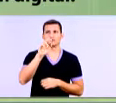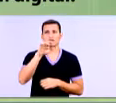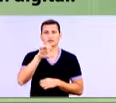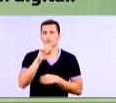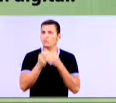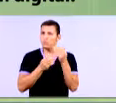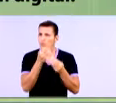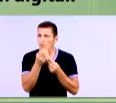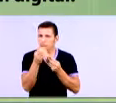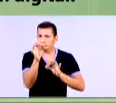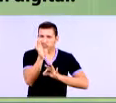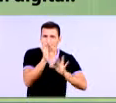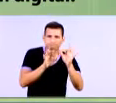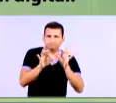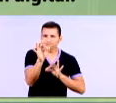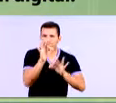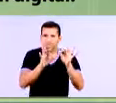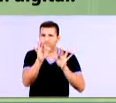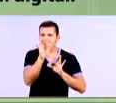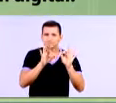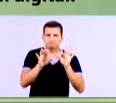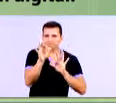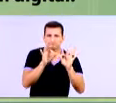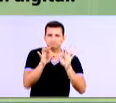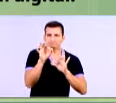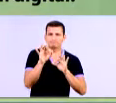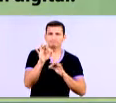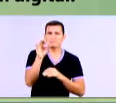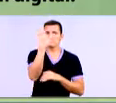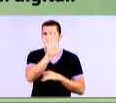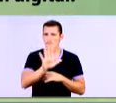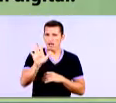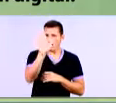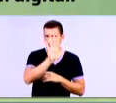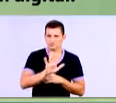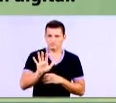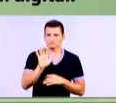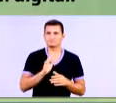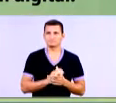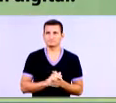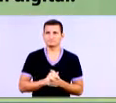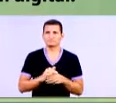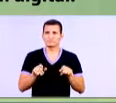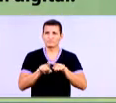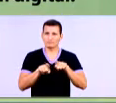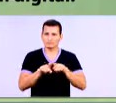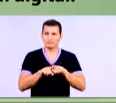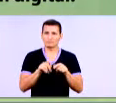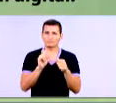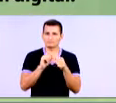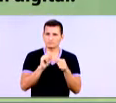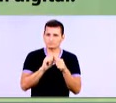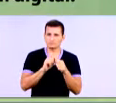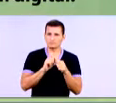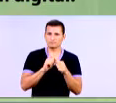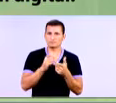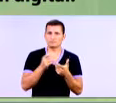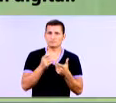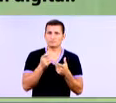imagens. Nós vamos utilizar um software para isso, para esse trabalho com imagens. E nós pretendemos também executar operações